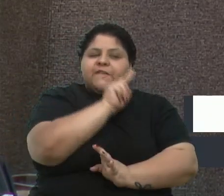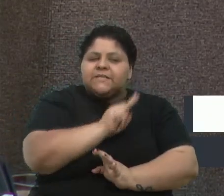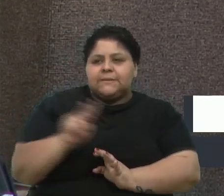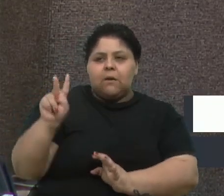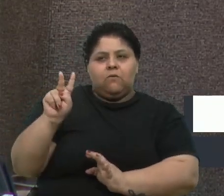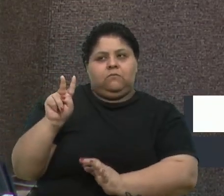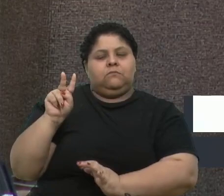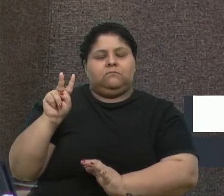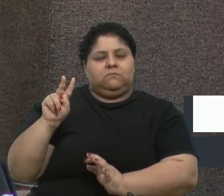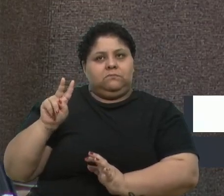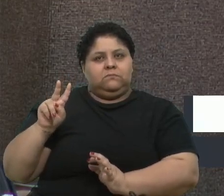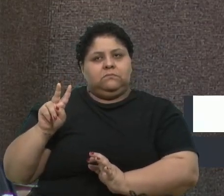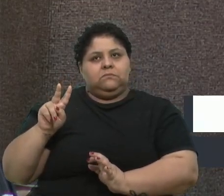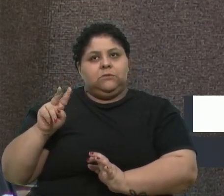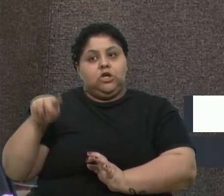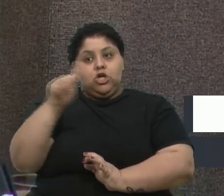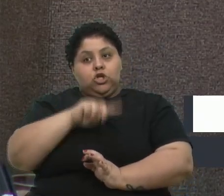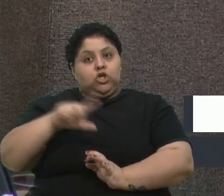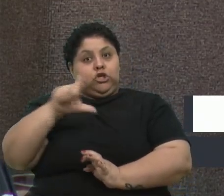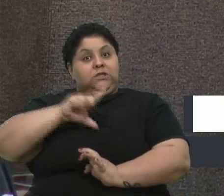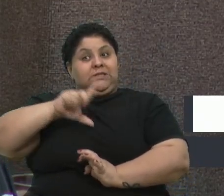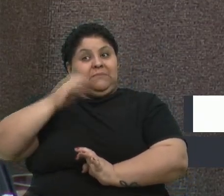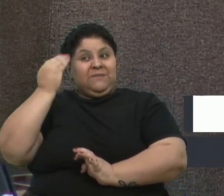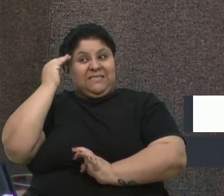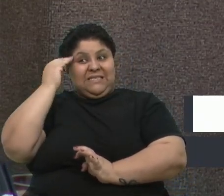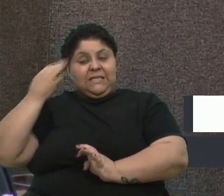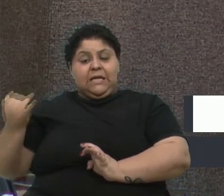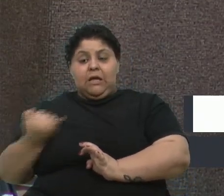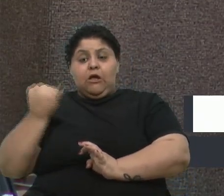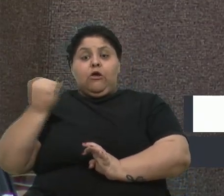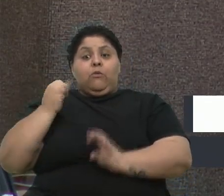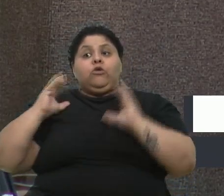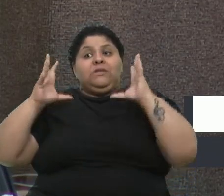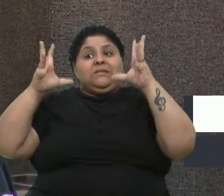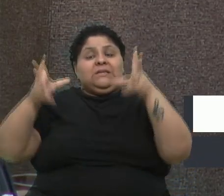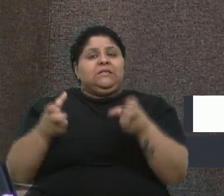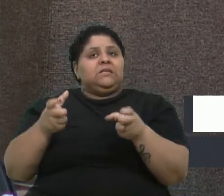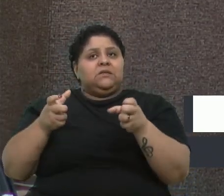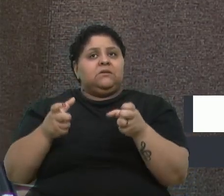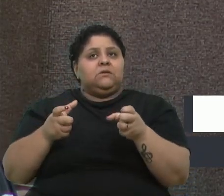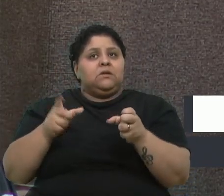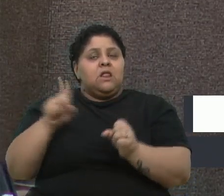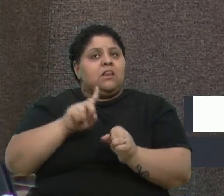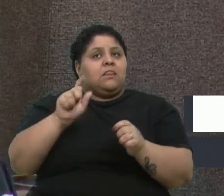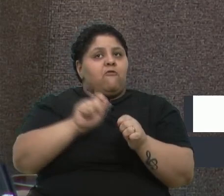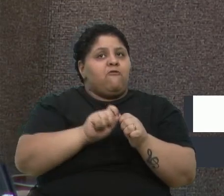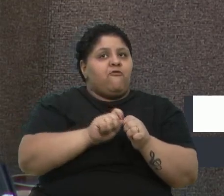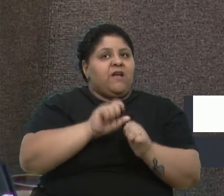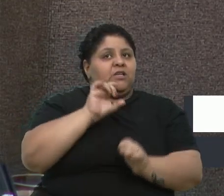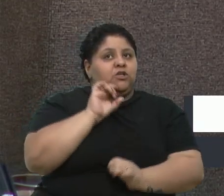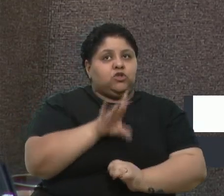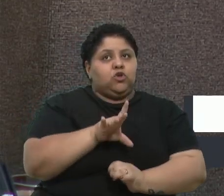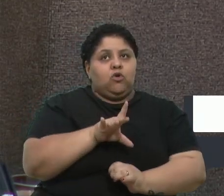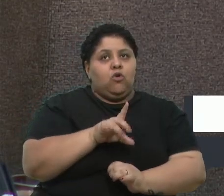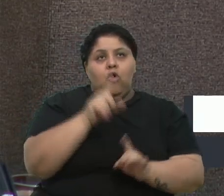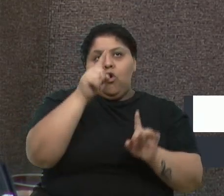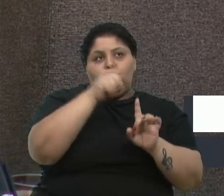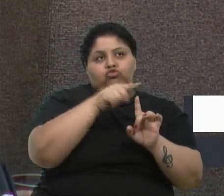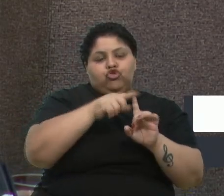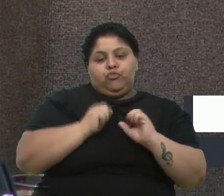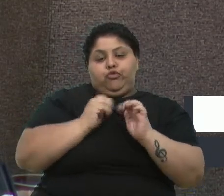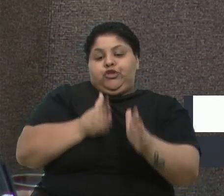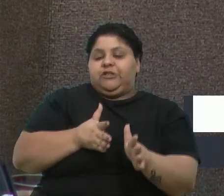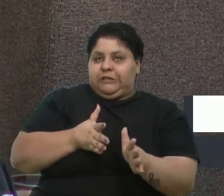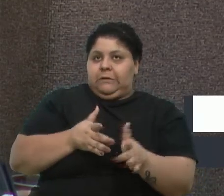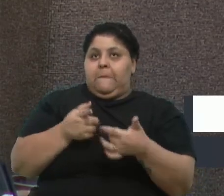Nós temos que entender a importância dessa rede toda e que não se faz somente com um tipo de ação.